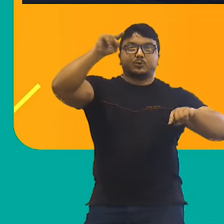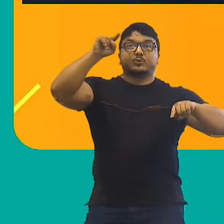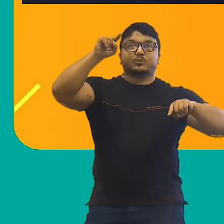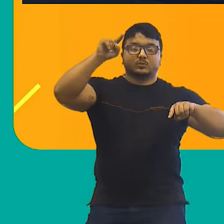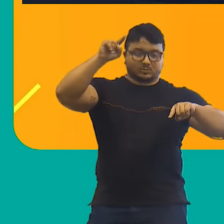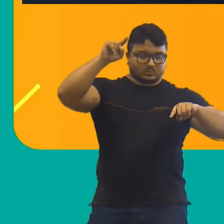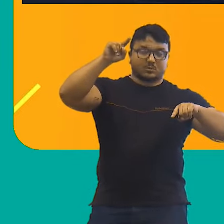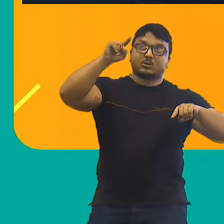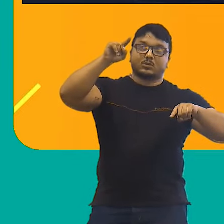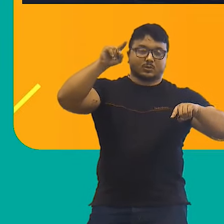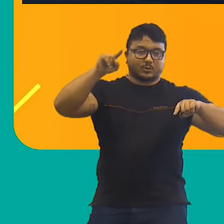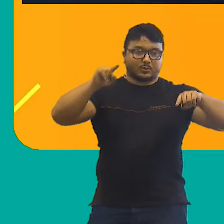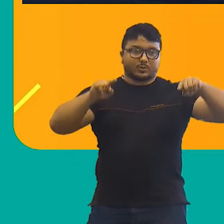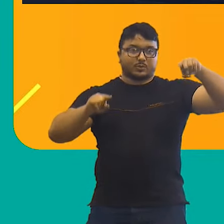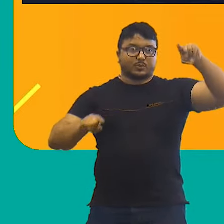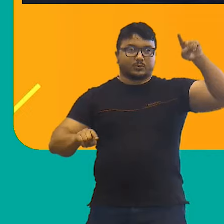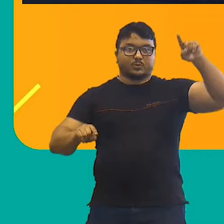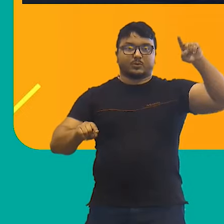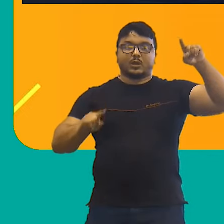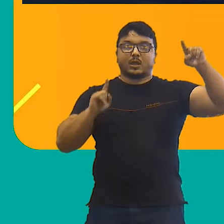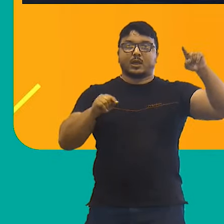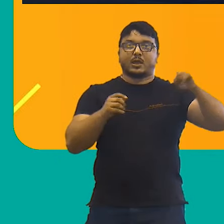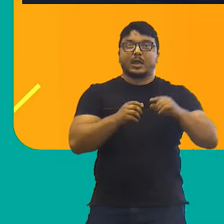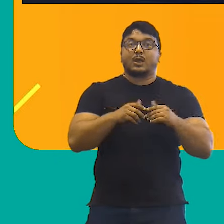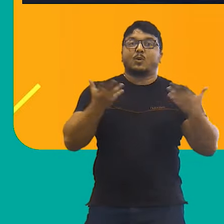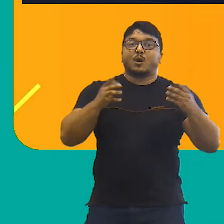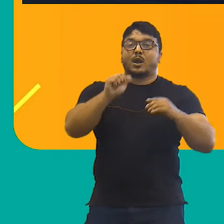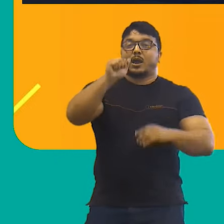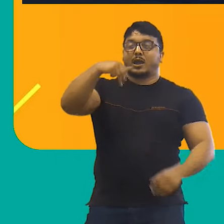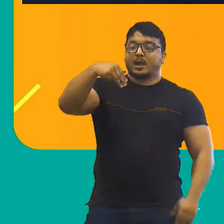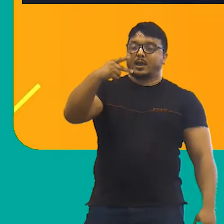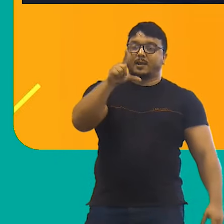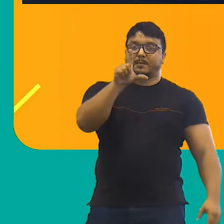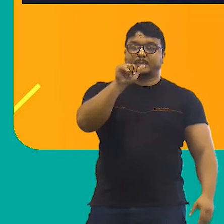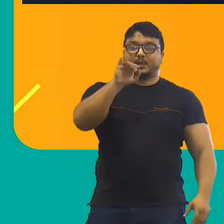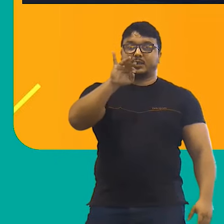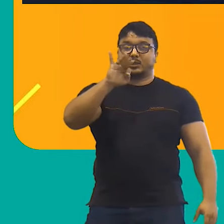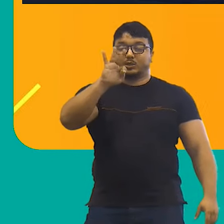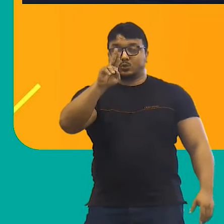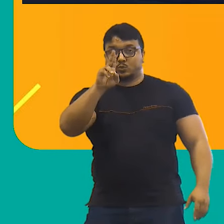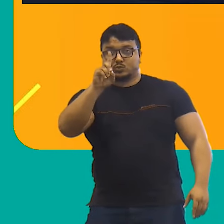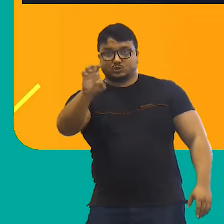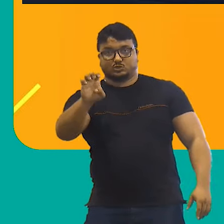vibração? É o quão amplo o movimento é.